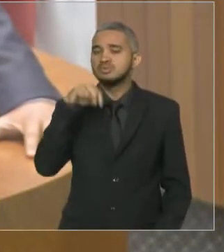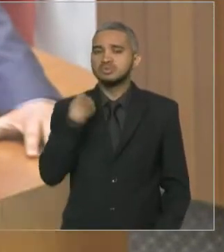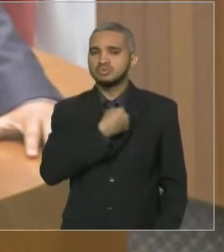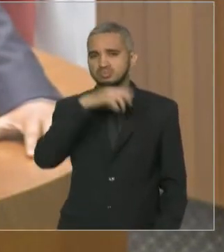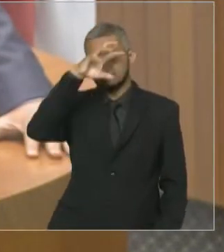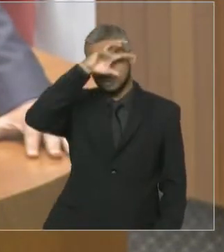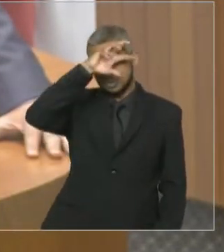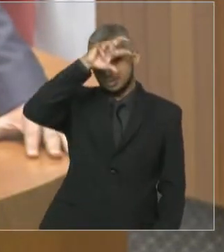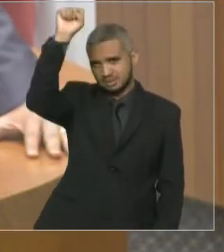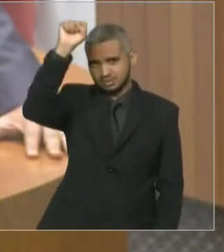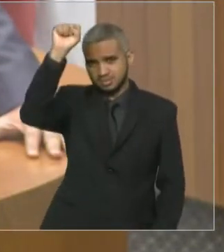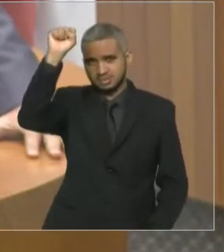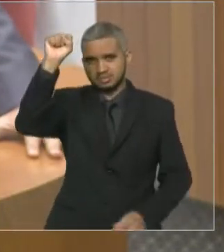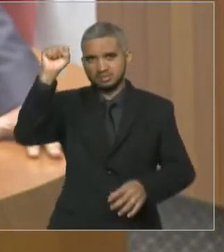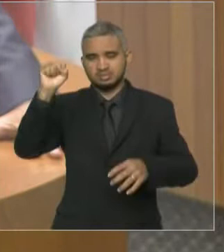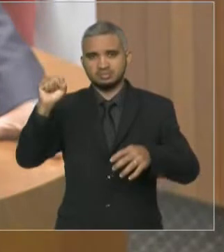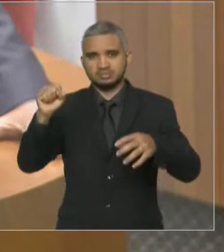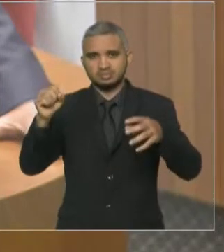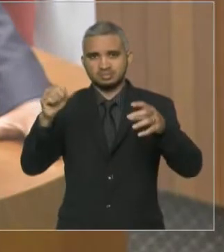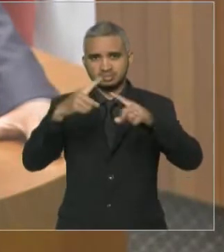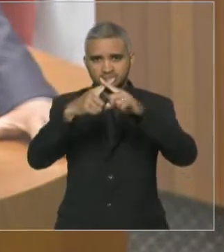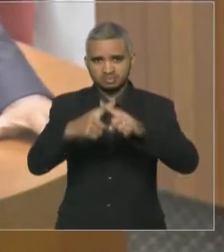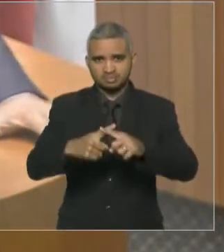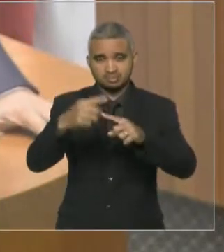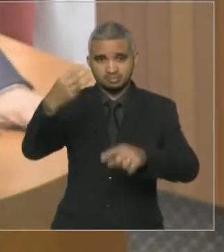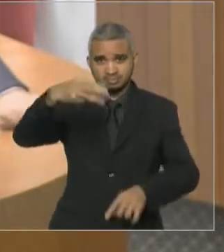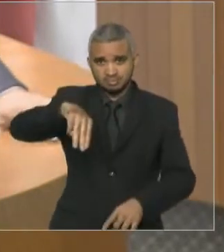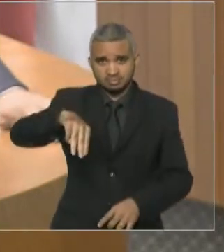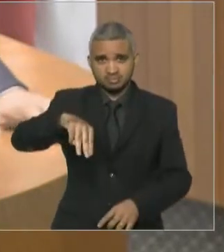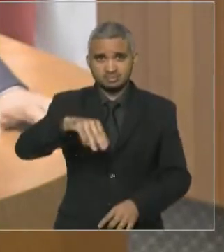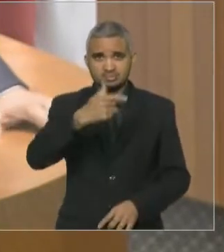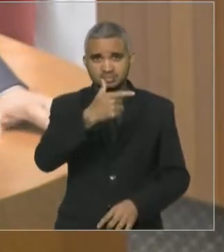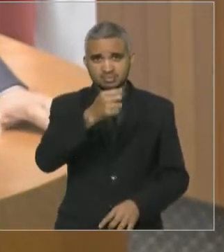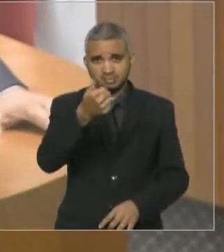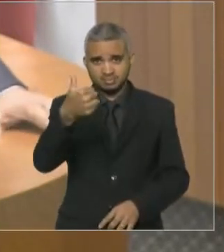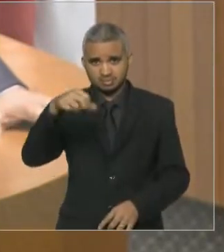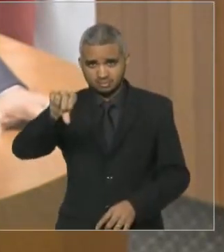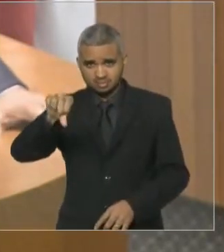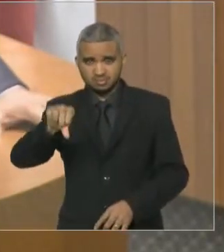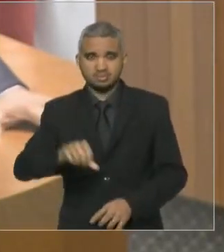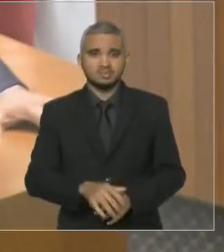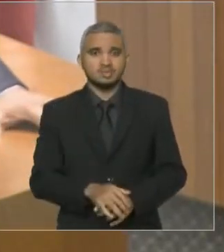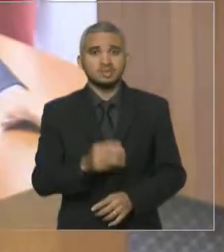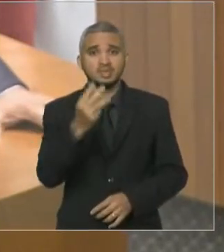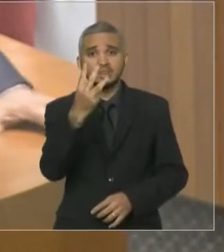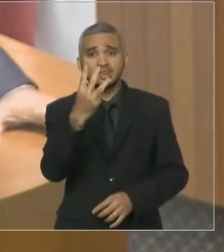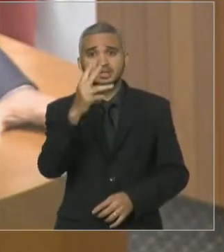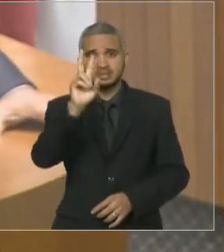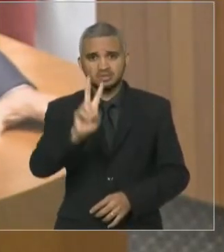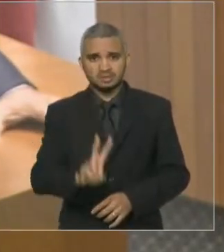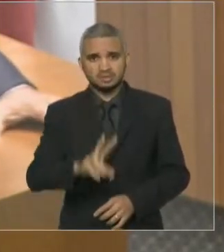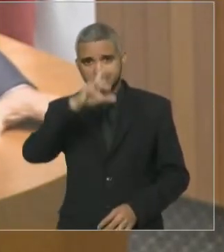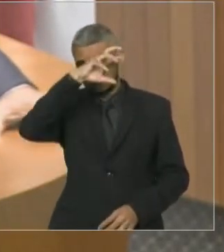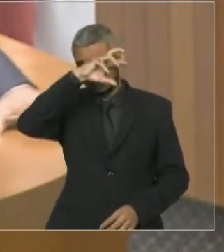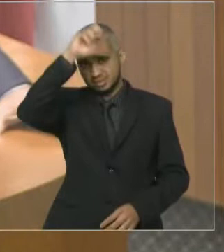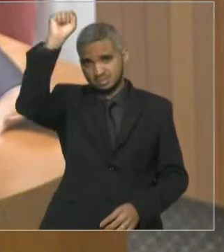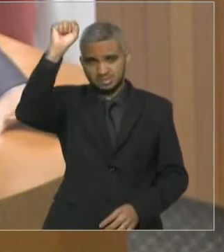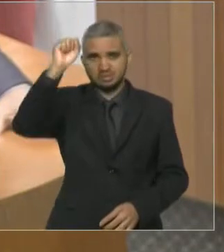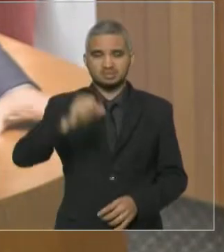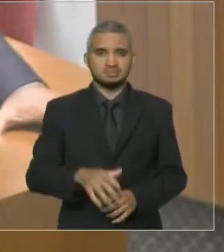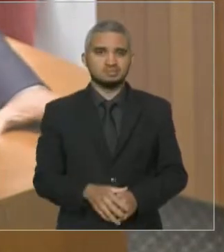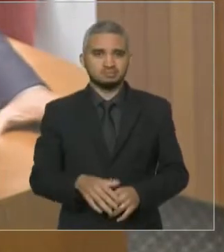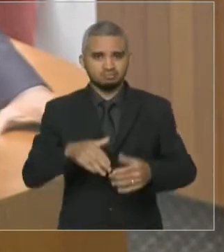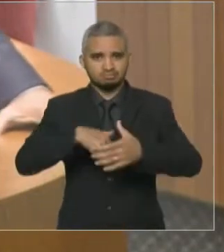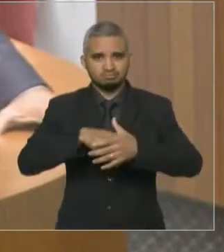do Maranhense 2019, tricampeão maranhense, o Cavalo de Aço. Uma bela vitória,